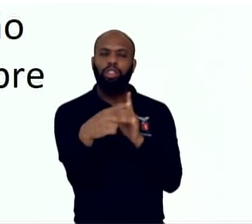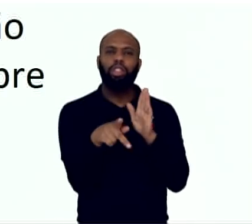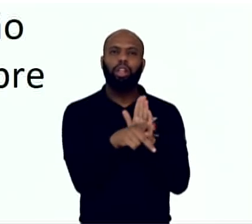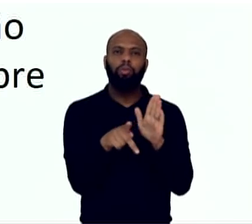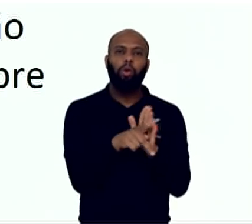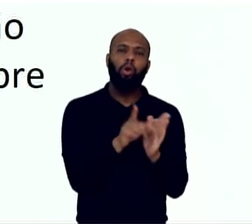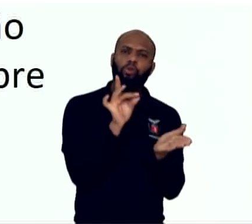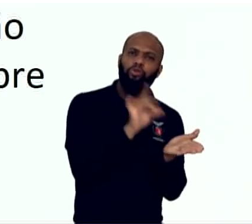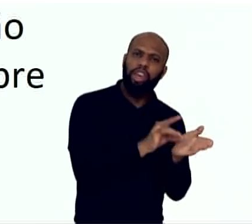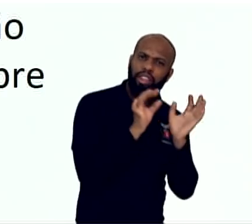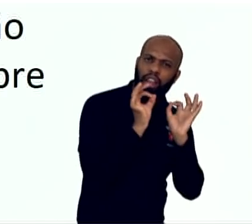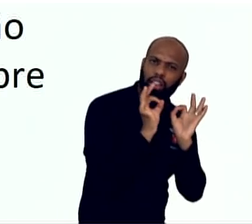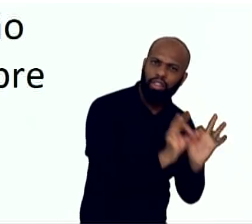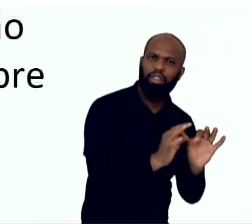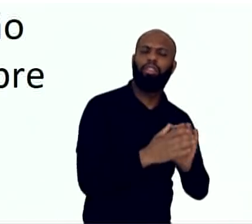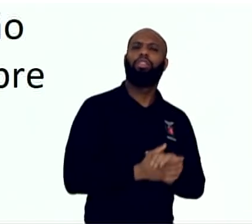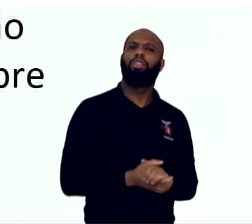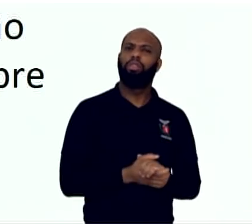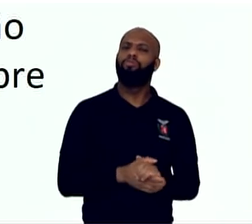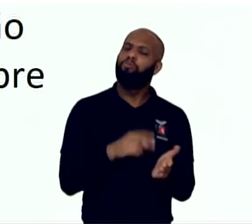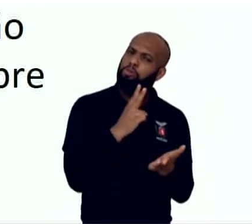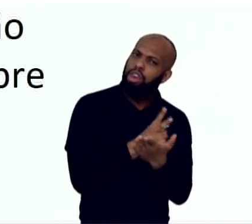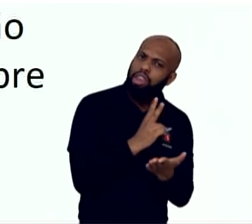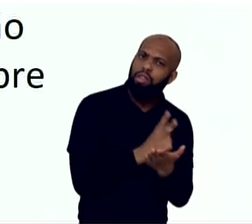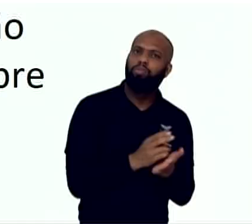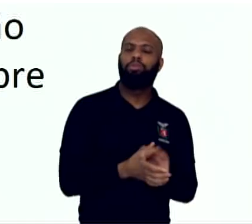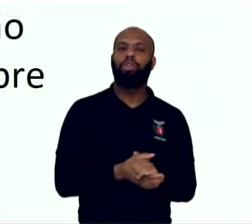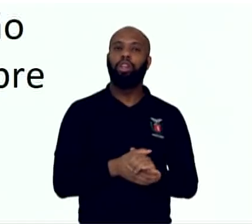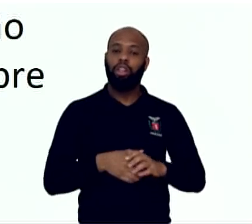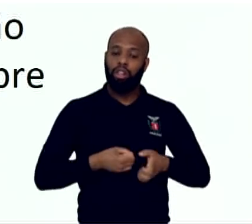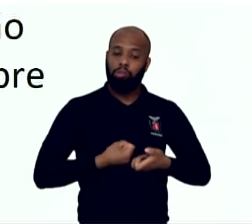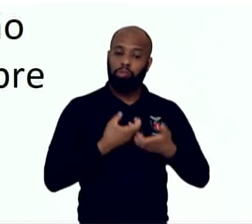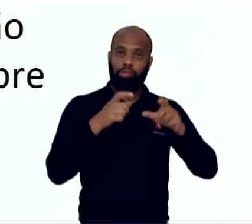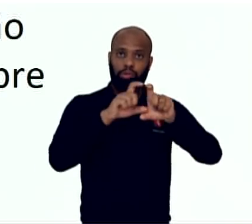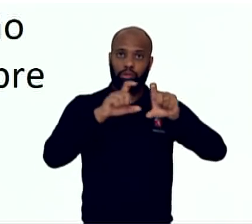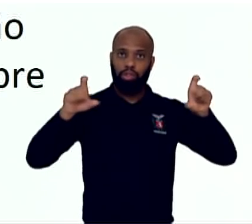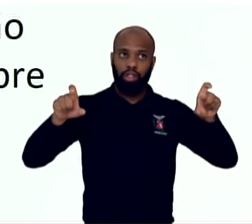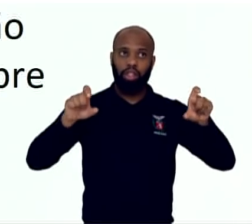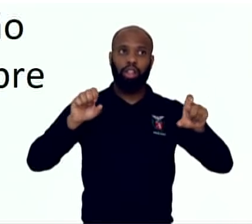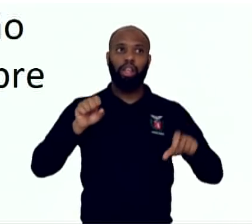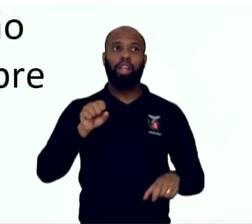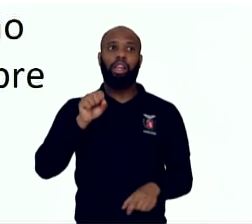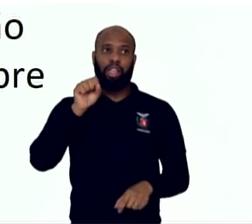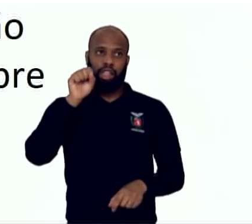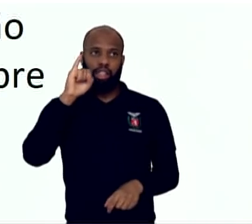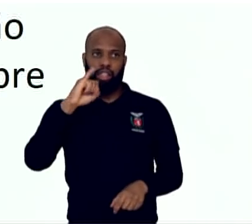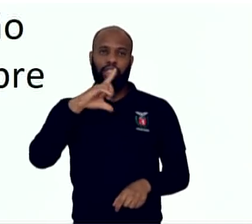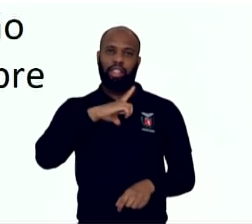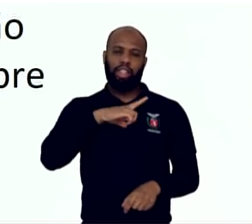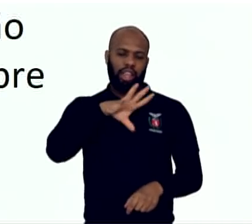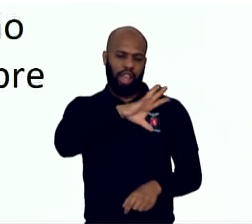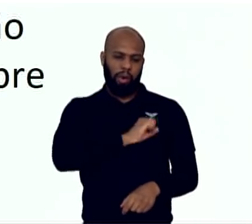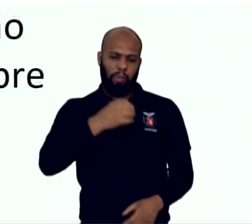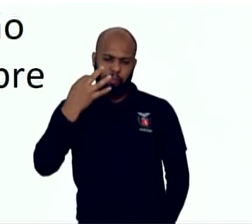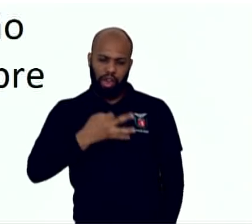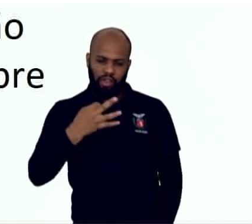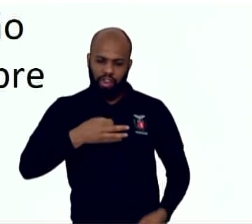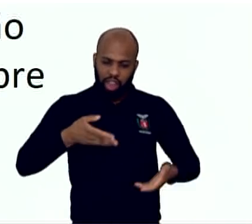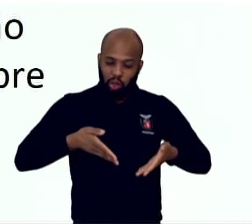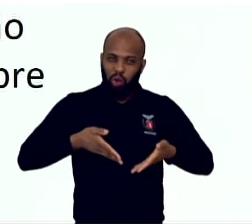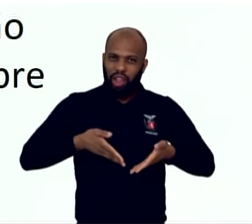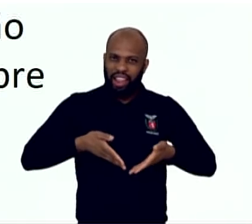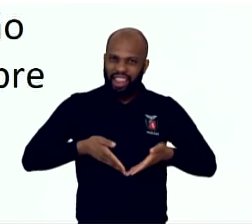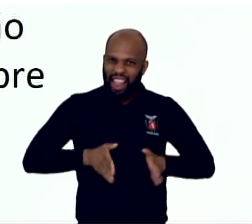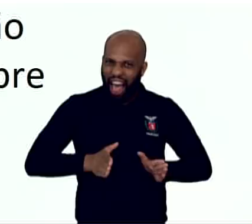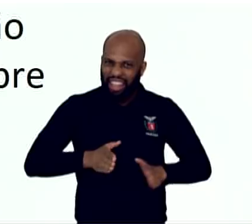literal, real, mesmo, a expressão quando planto amor perfeito, nasce sempre uma saudade, porque isso